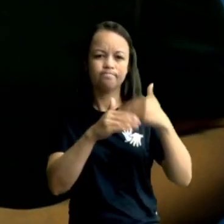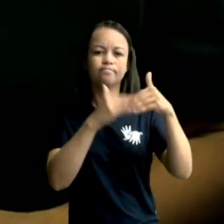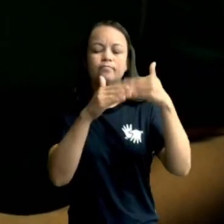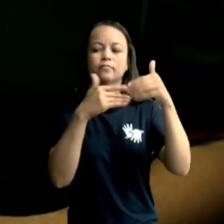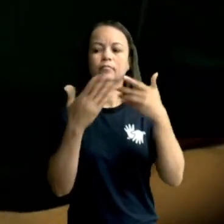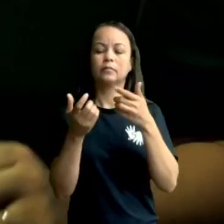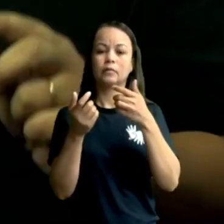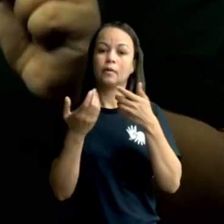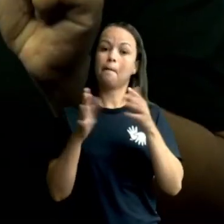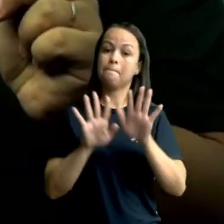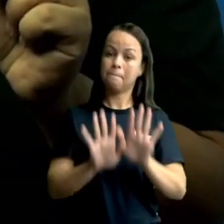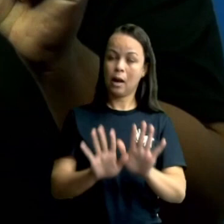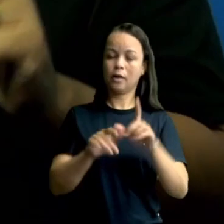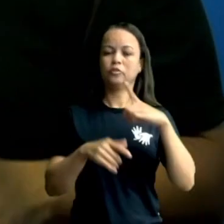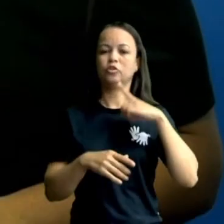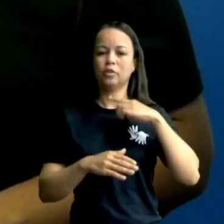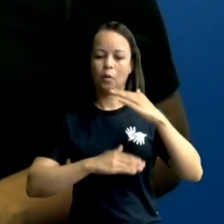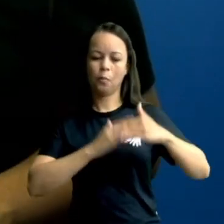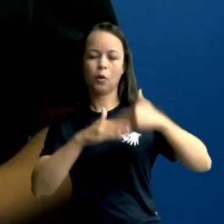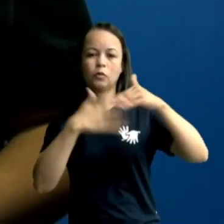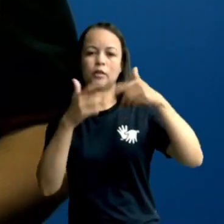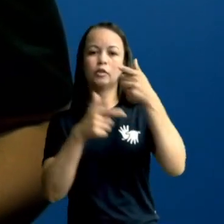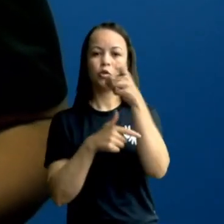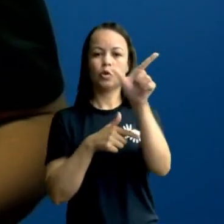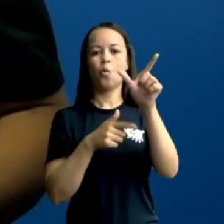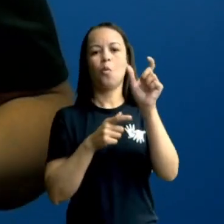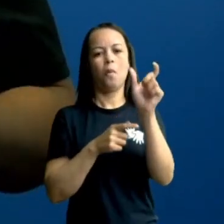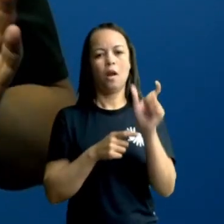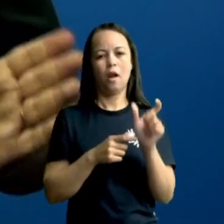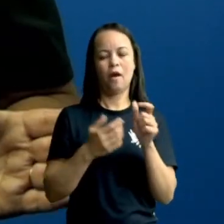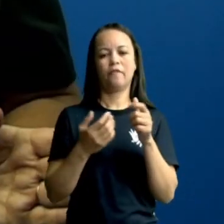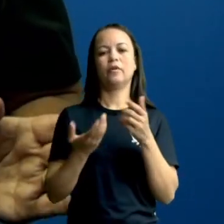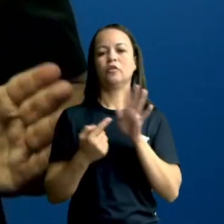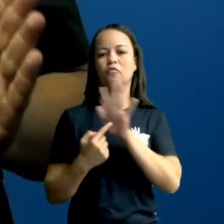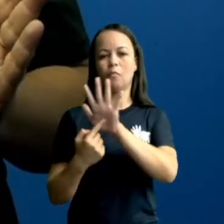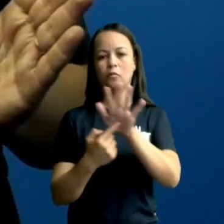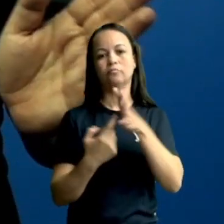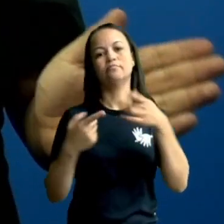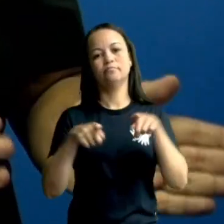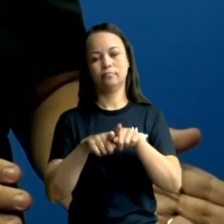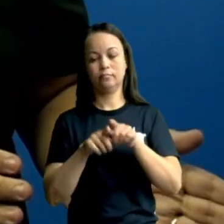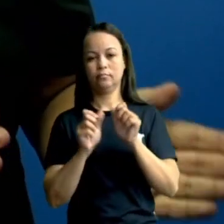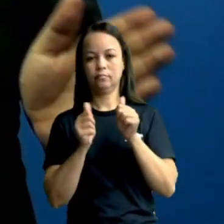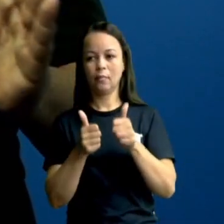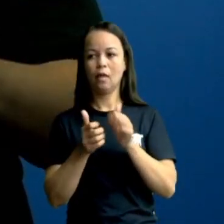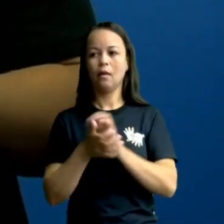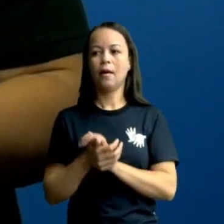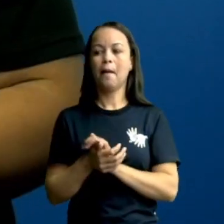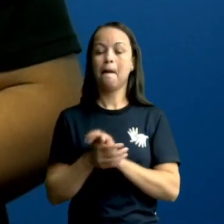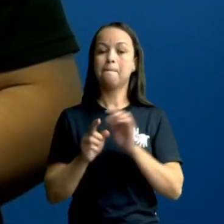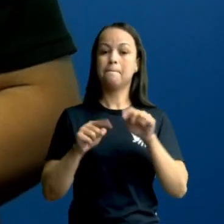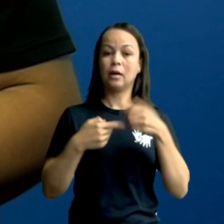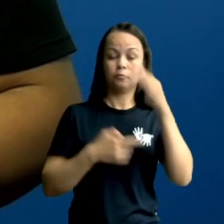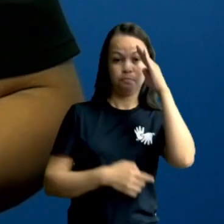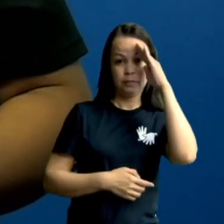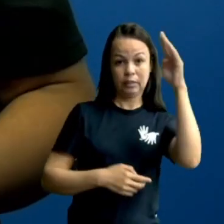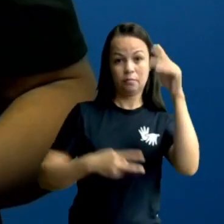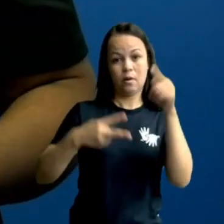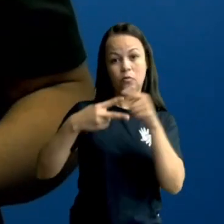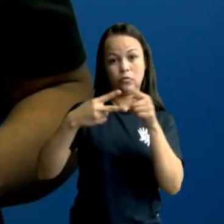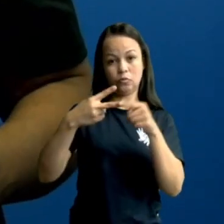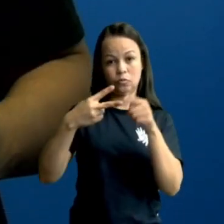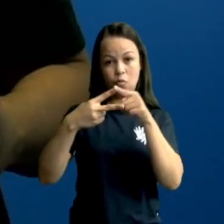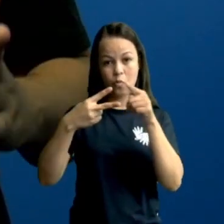de outros processos que o professor vai trazer hoje para você, tá bom? Mas os principais, derivação e